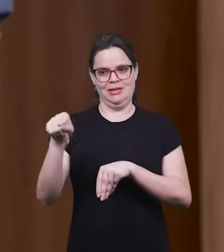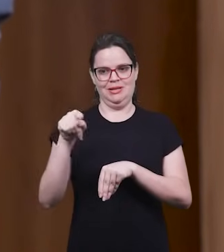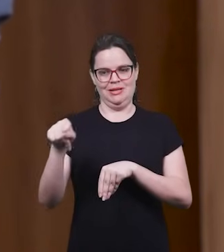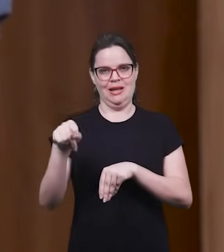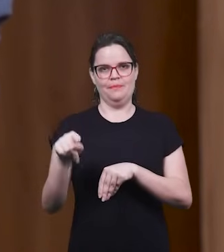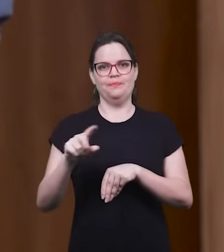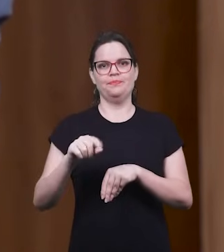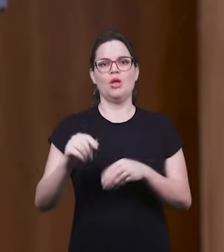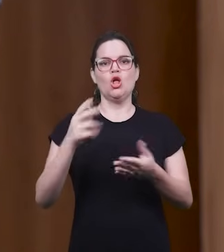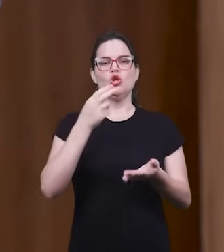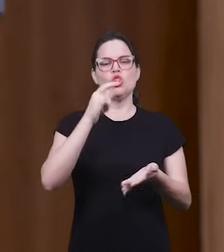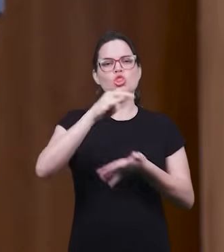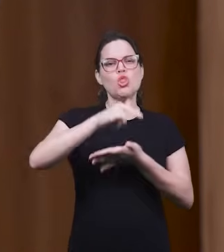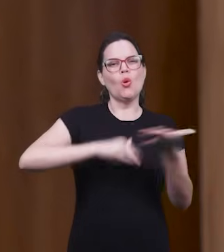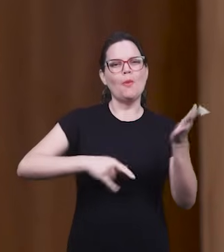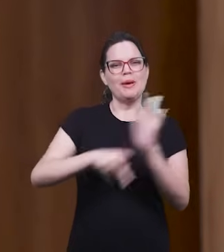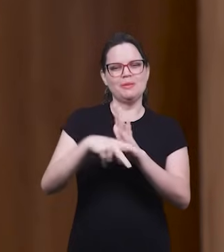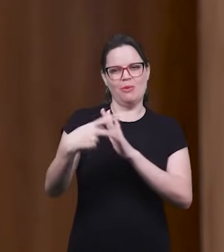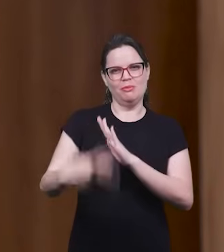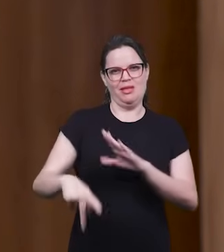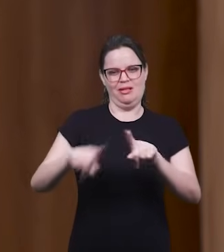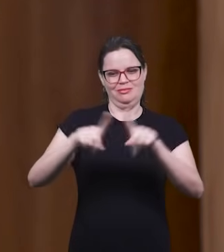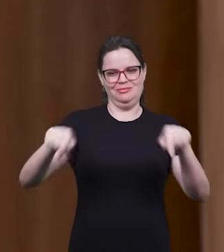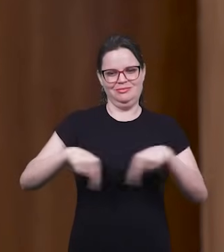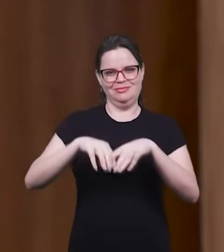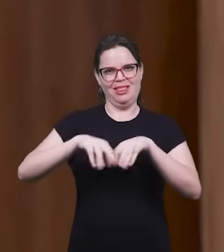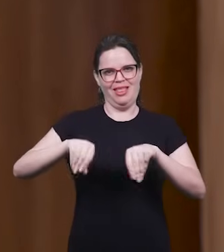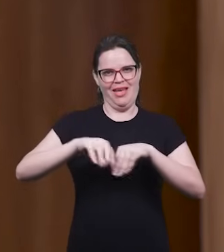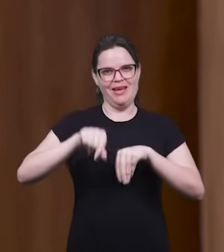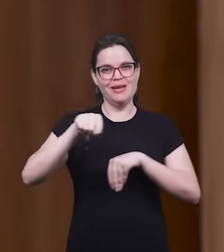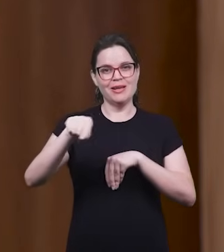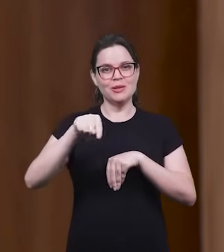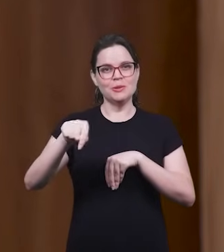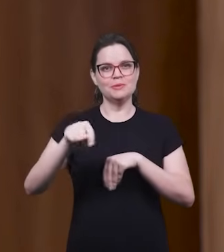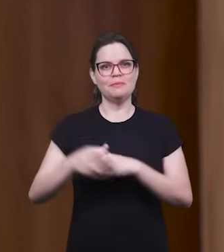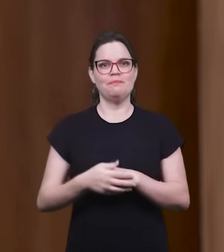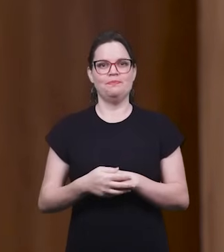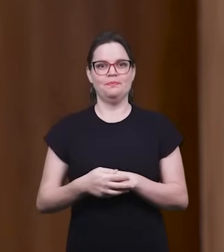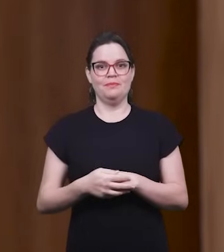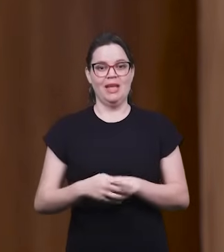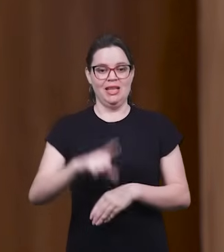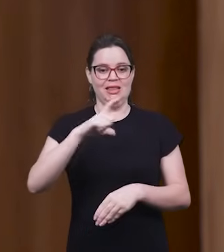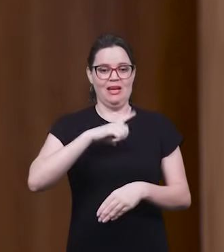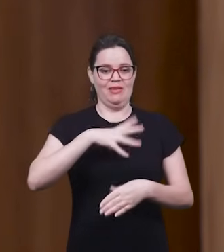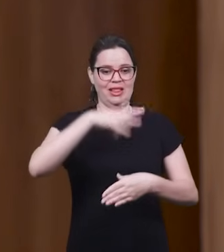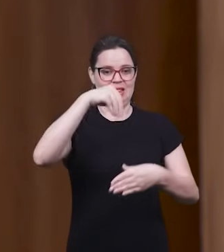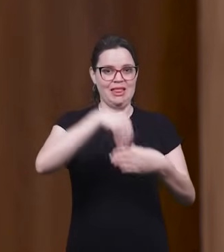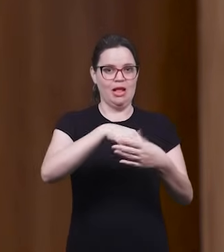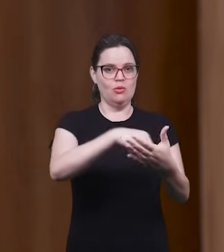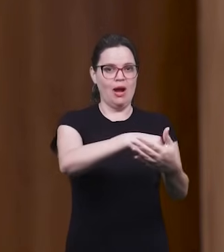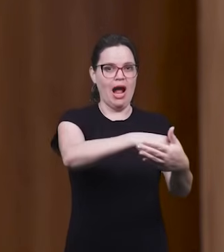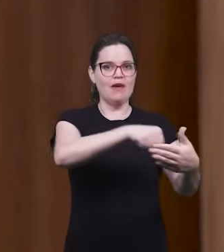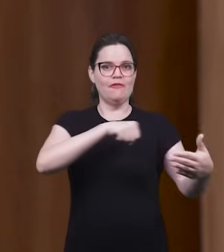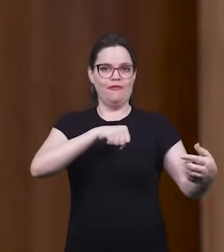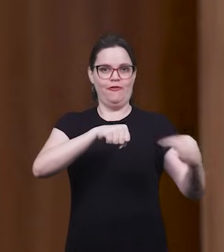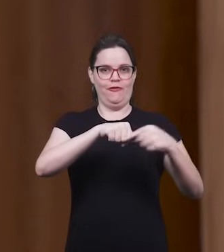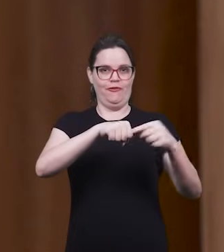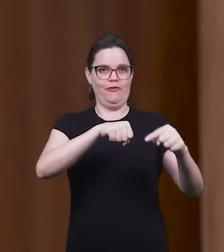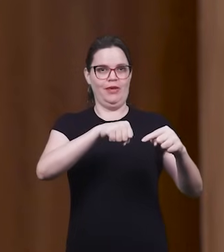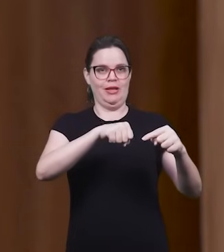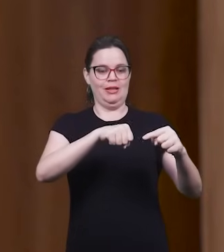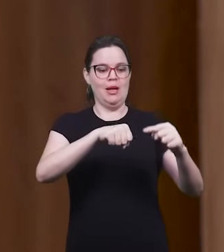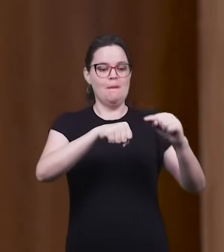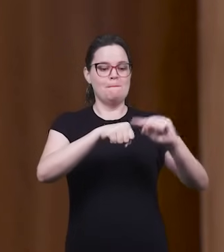a escritura daquele terreno, ou qualquer coisa do terreno, tinha entrado numa gaveta, ficou do